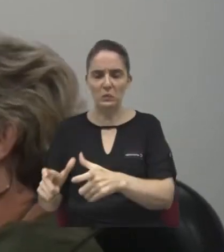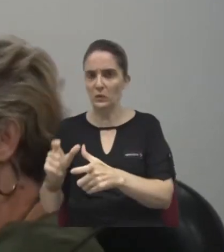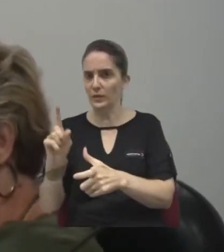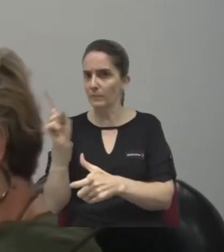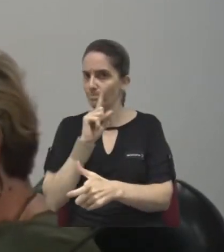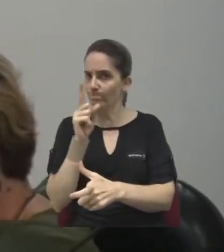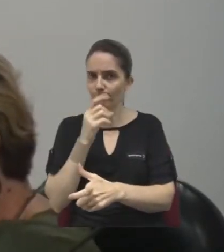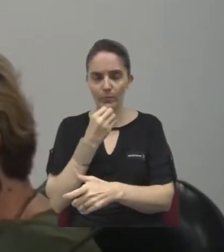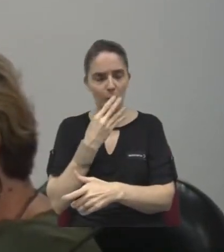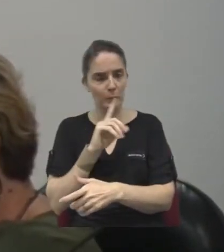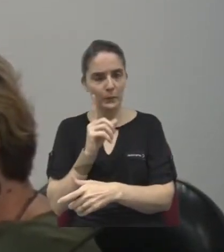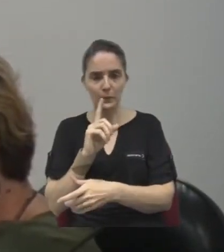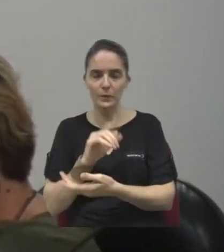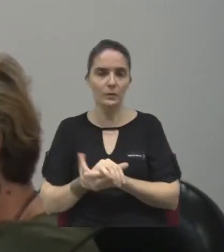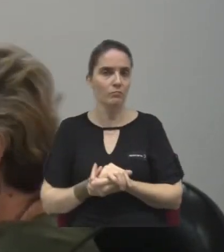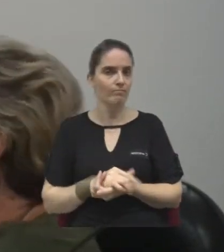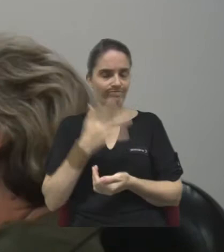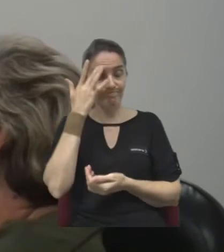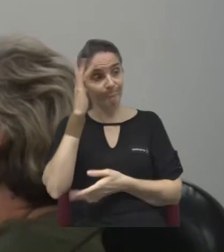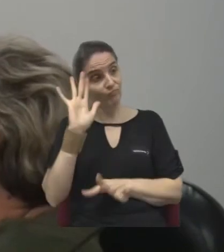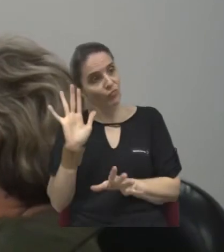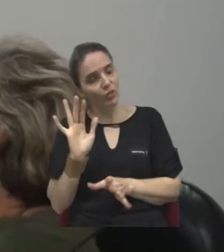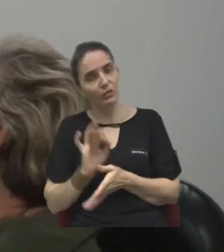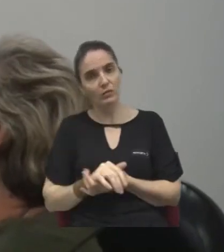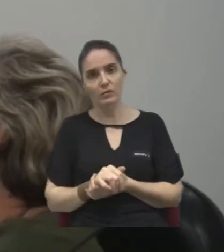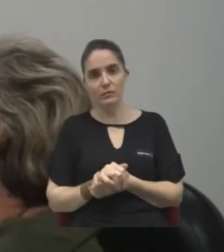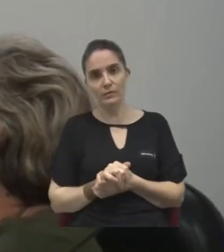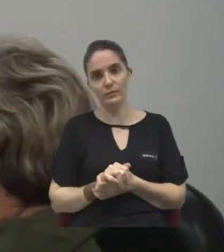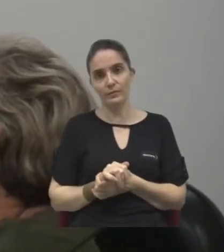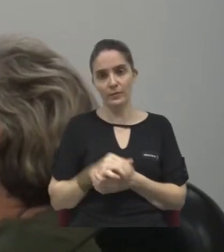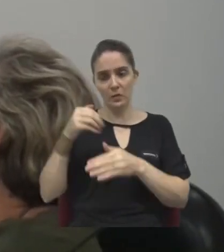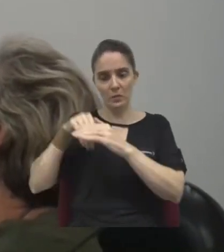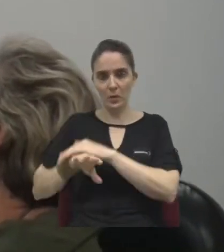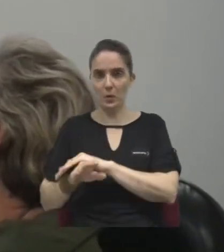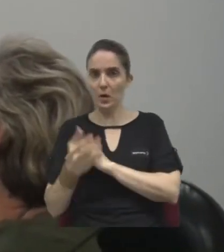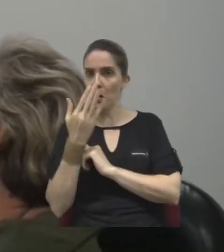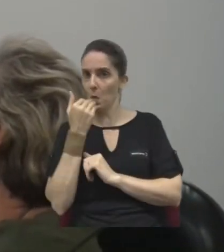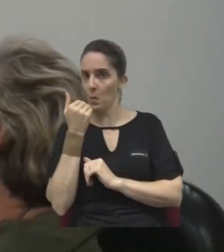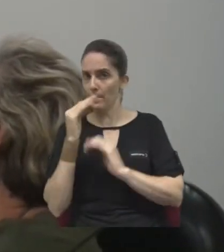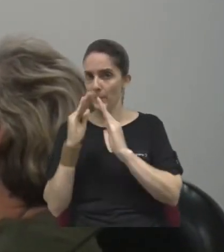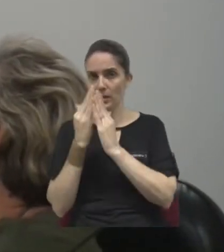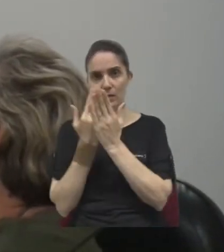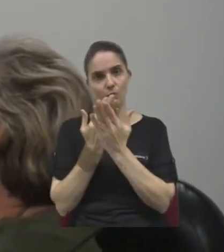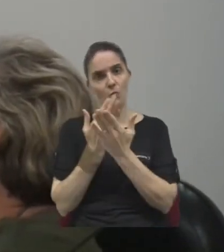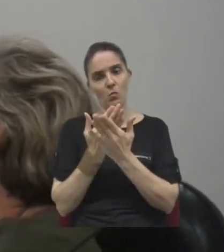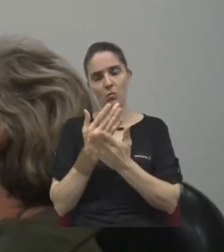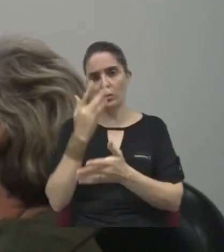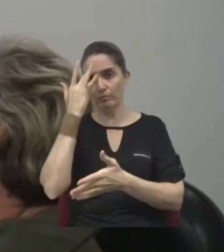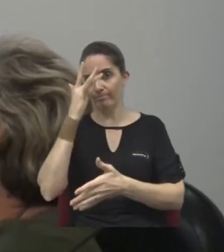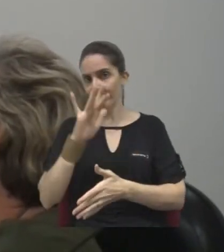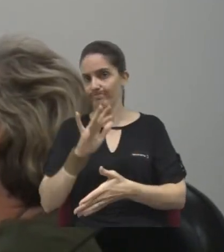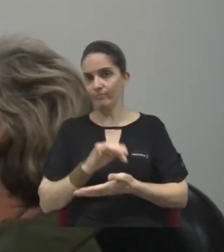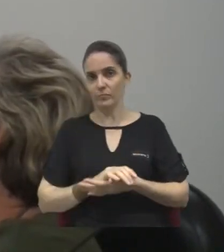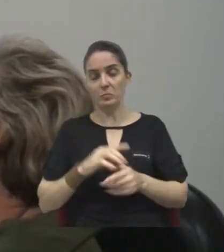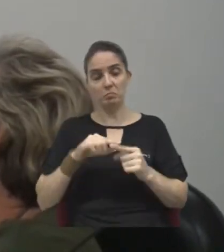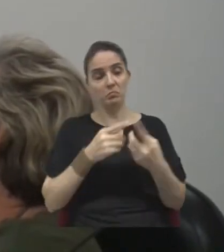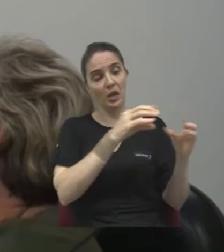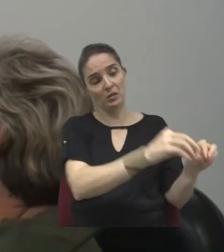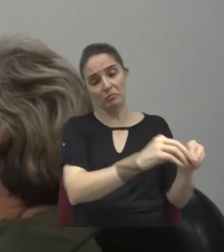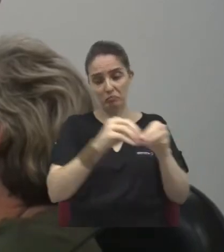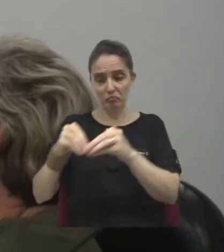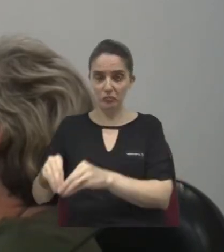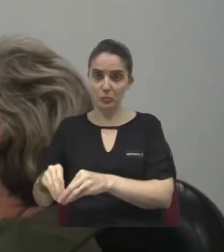para que possa armazenar os alimentos da merenda. Mas, enfim, diz que vai mudar. Então, fiz